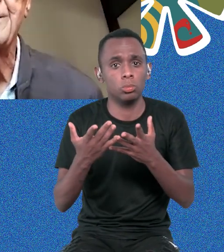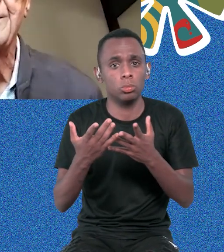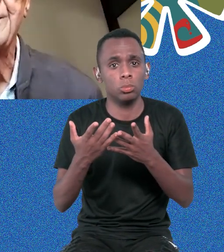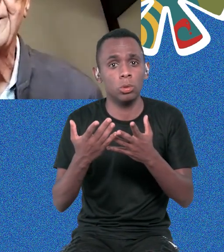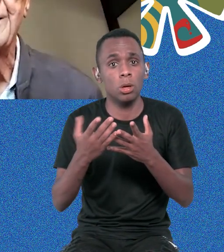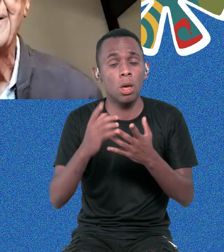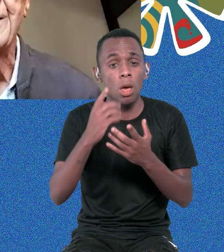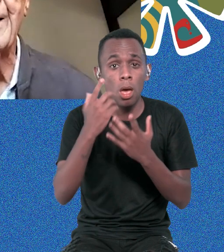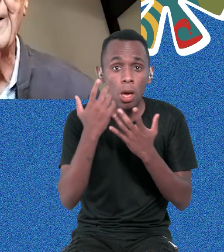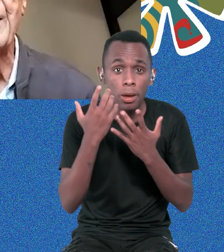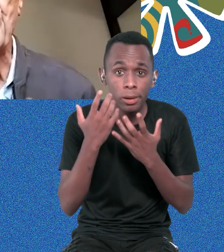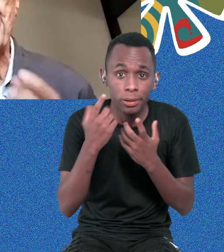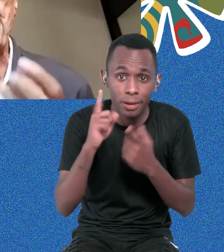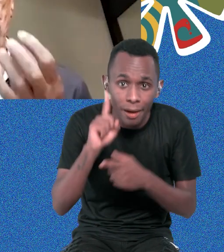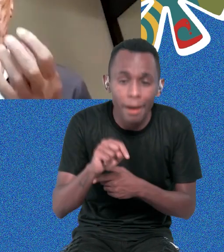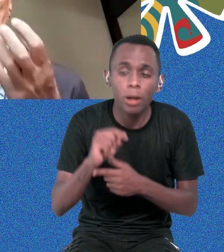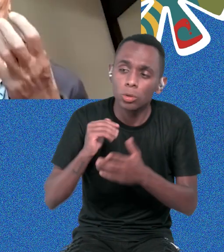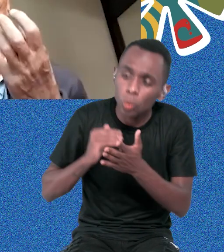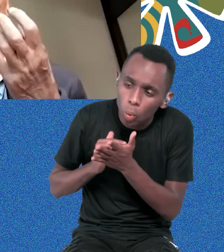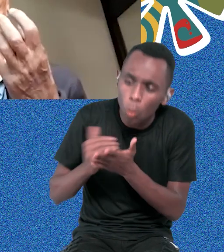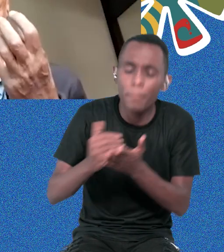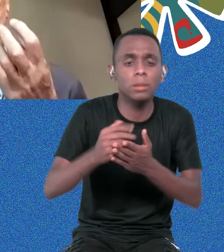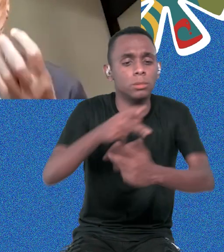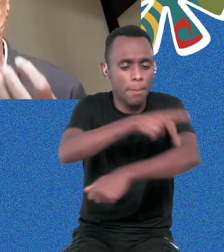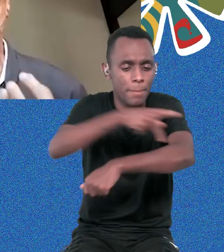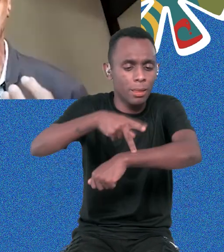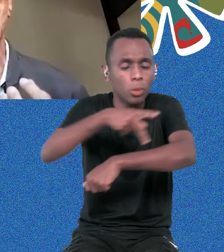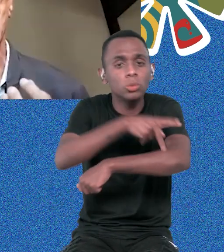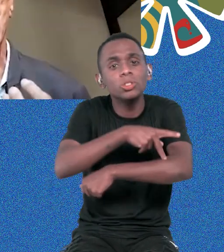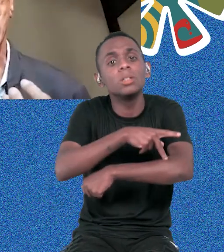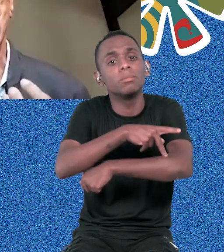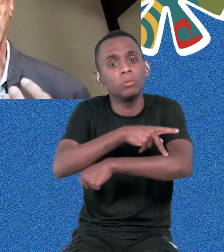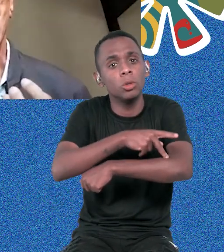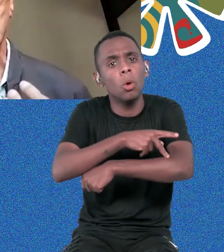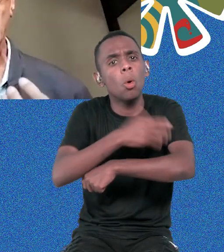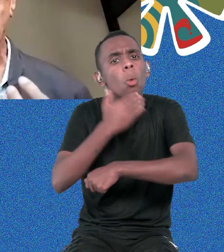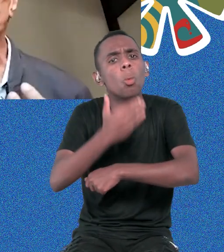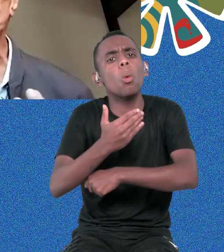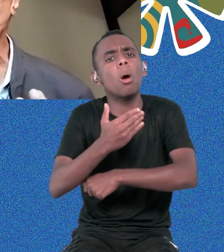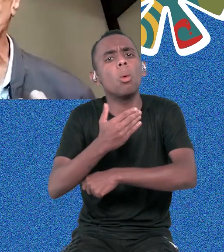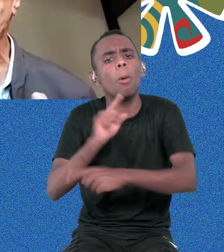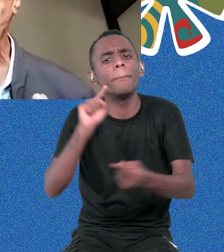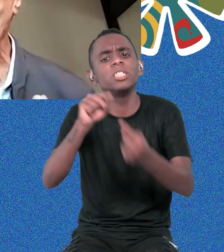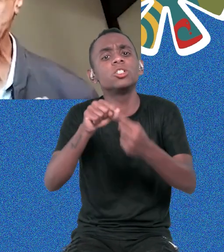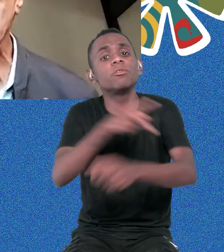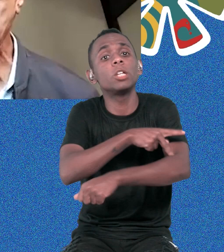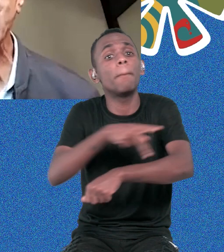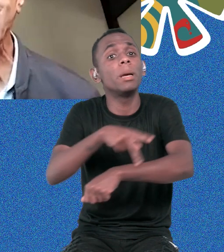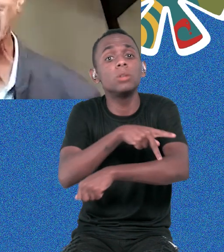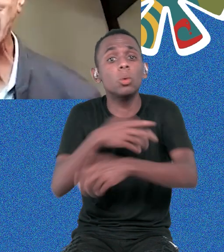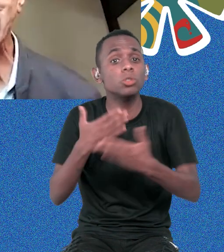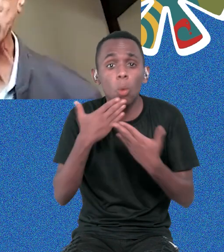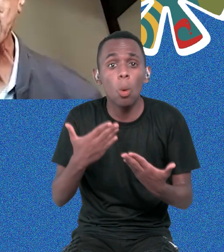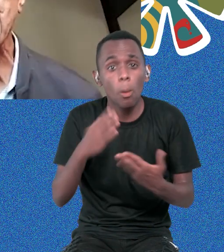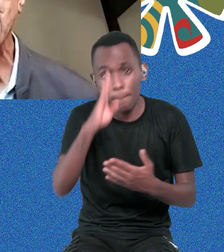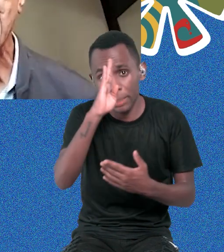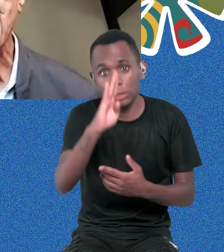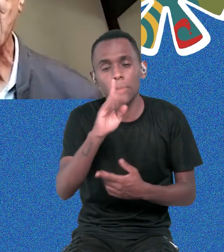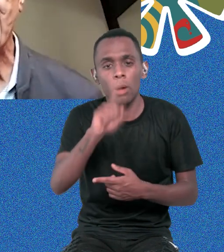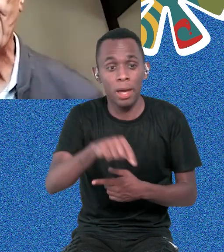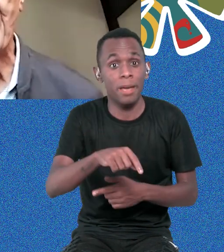Paideia, que é o primeiro momento da pedagogia, qual era a função da pedagogia, encomendada à